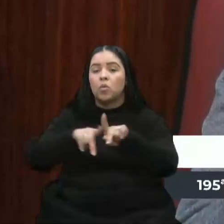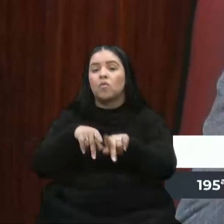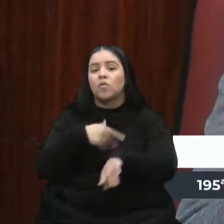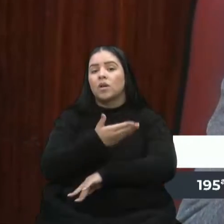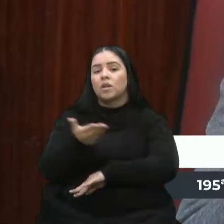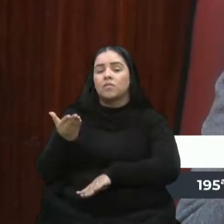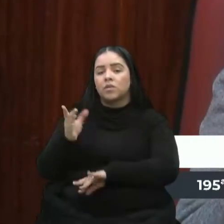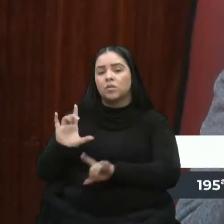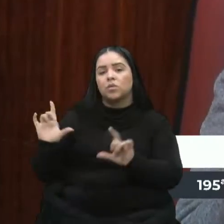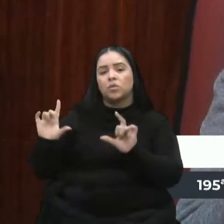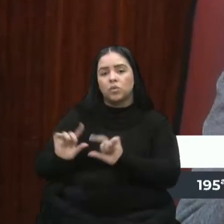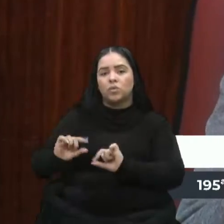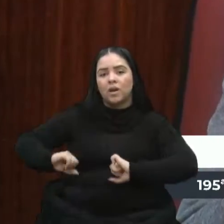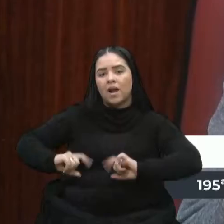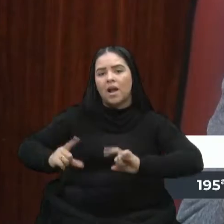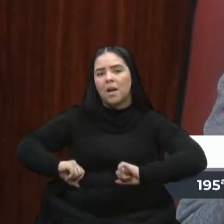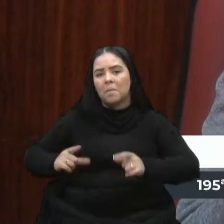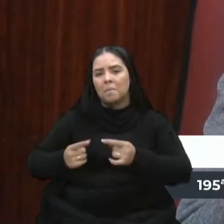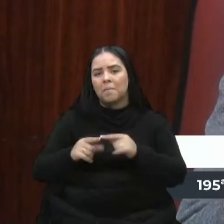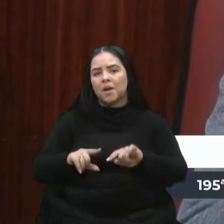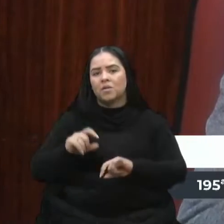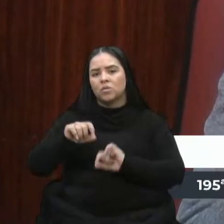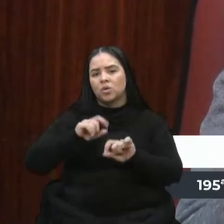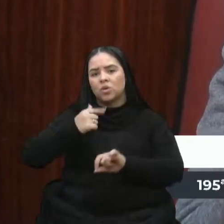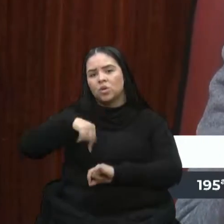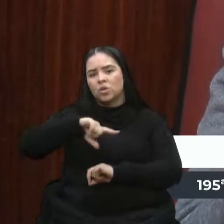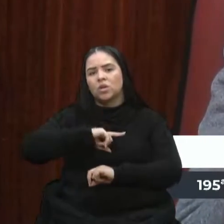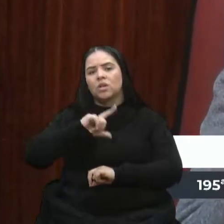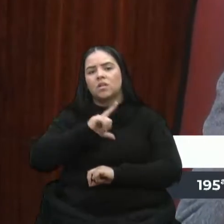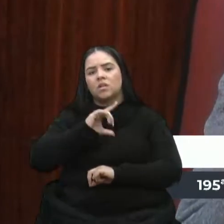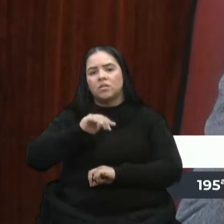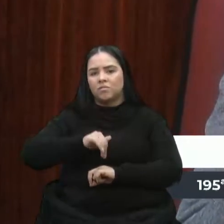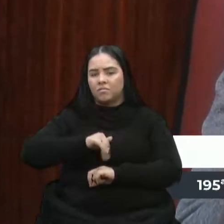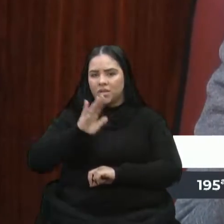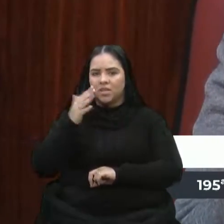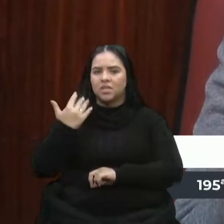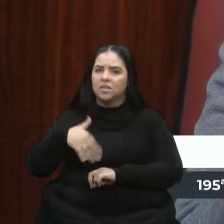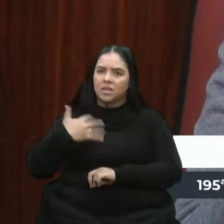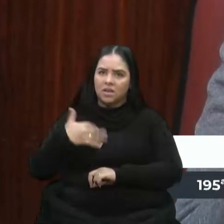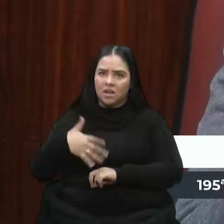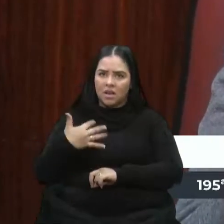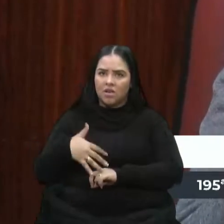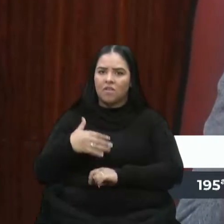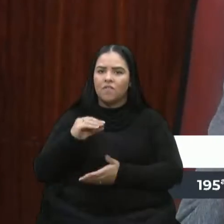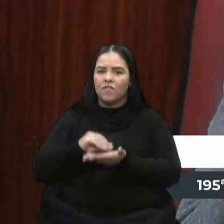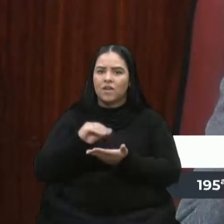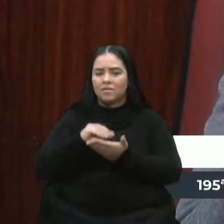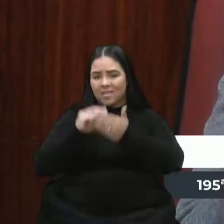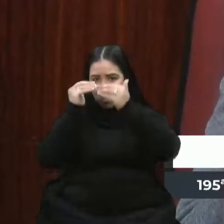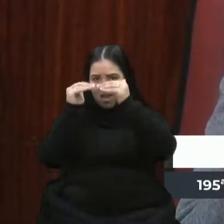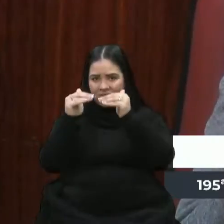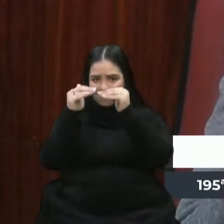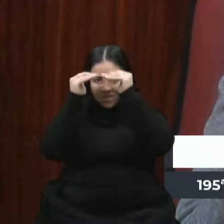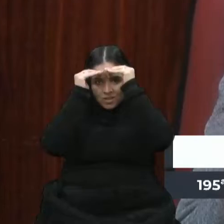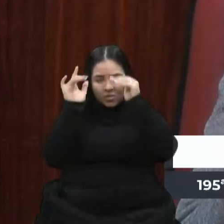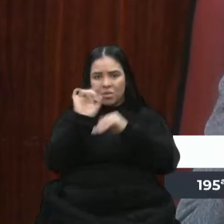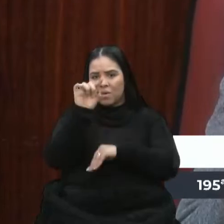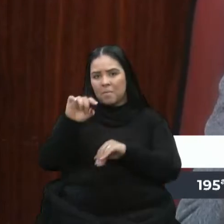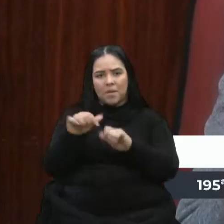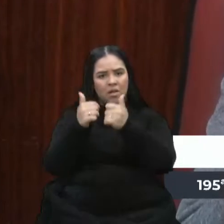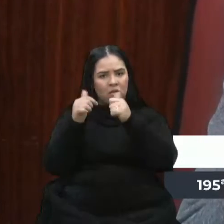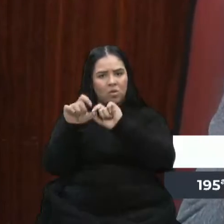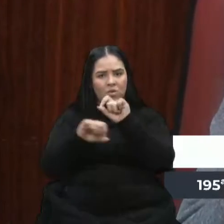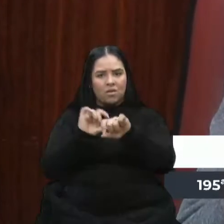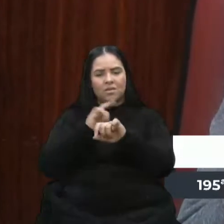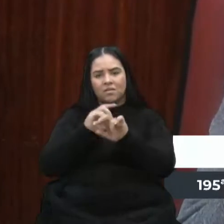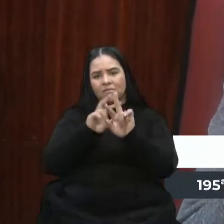vai baixar a tarifa, mas o que a gente tem é aumento, é desrespeito e é não uma melhora em relação à